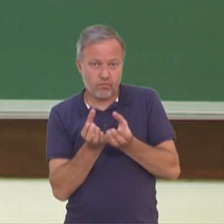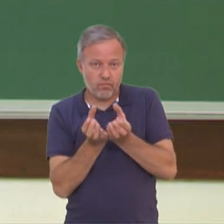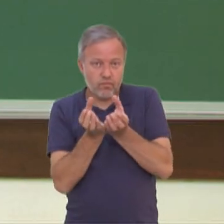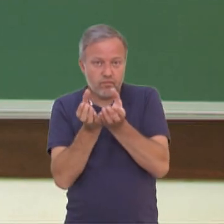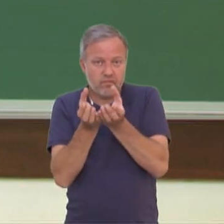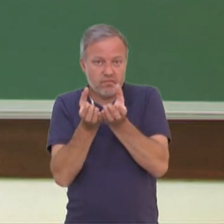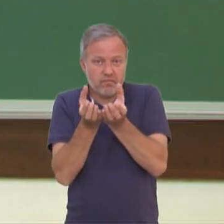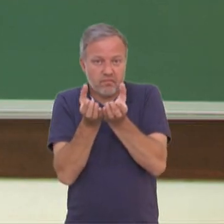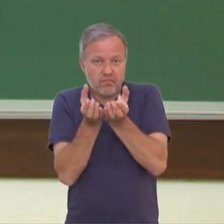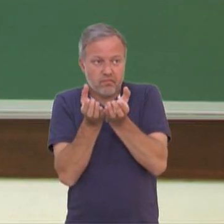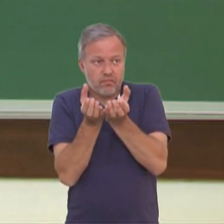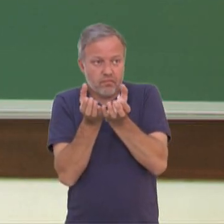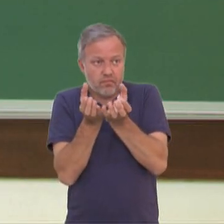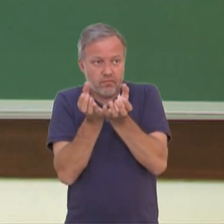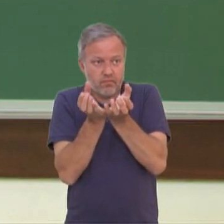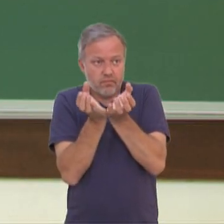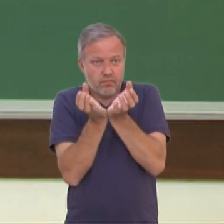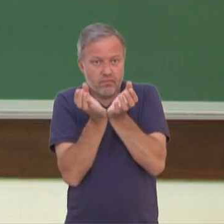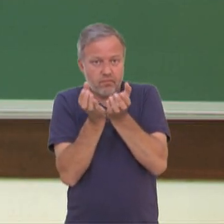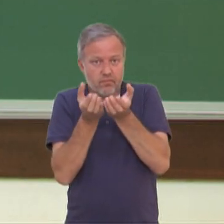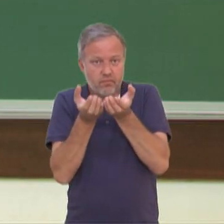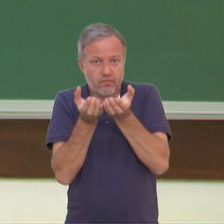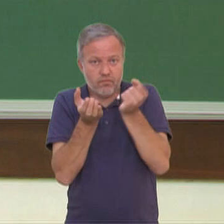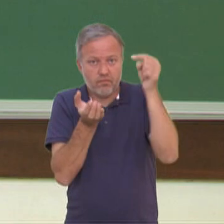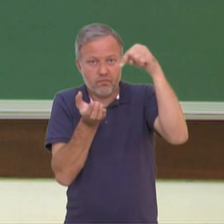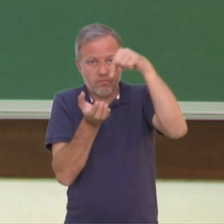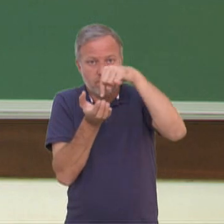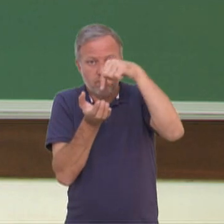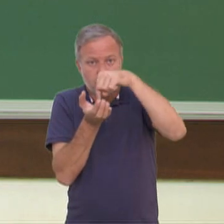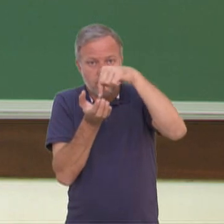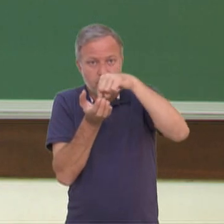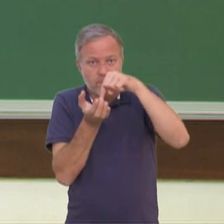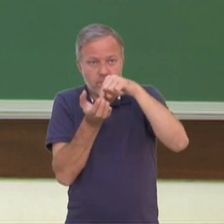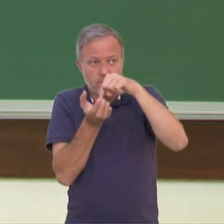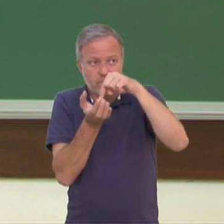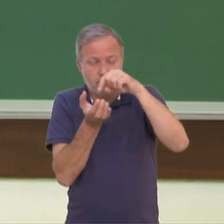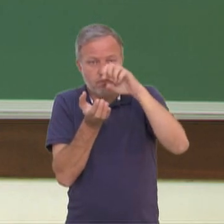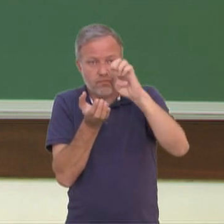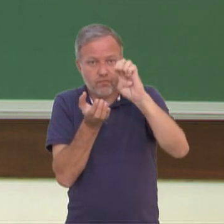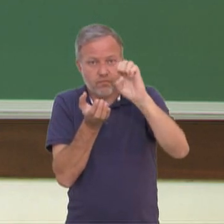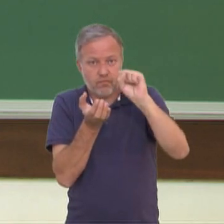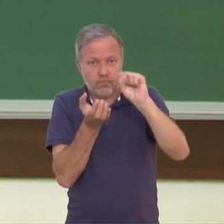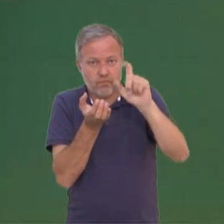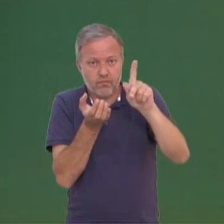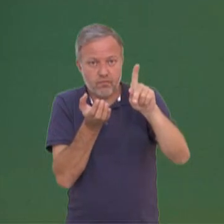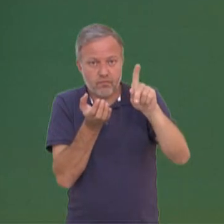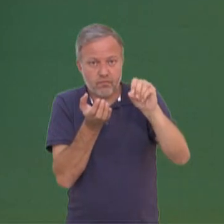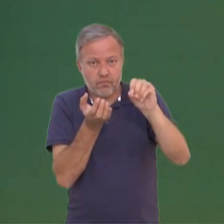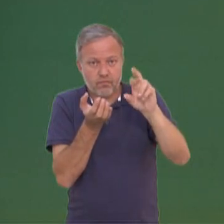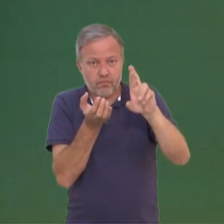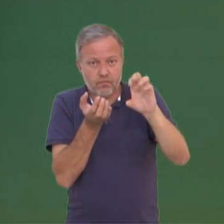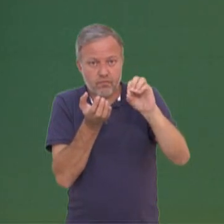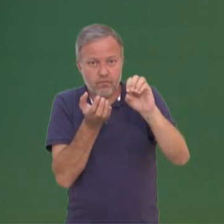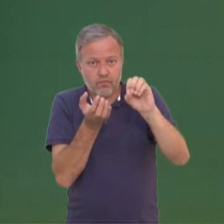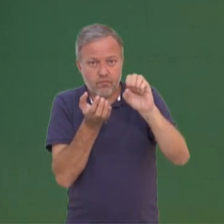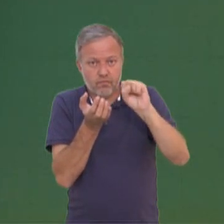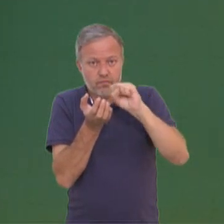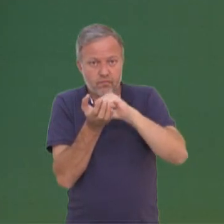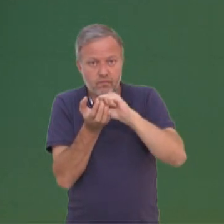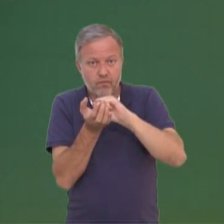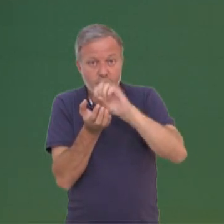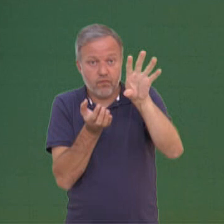ascon, e ali dentro está cheio de esporos. Eles têm bolsinhas contendo os esporos e essas bolsinhas são